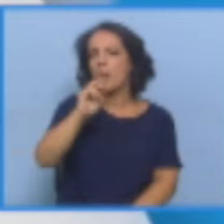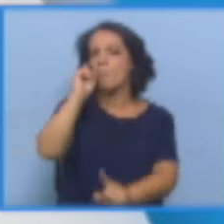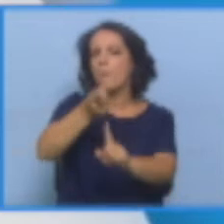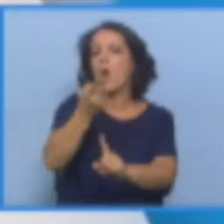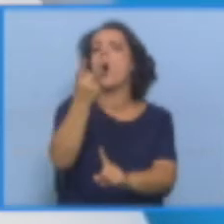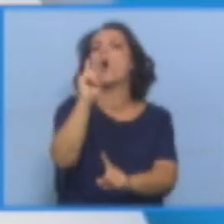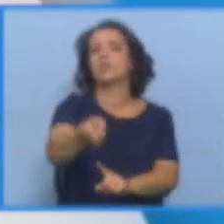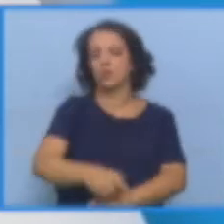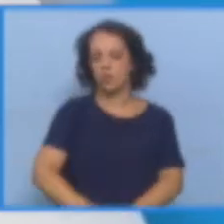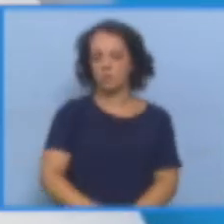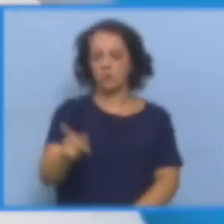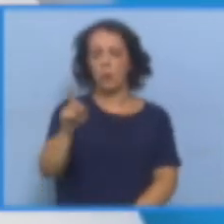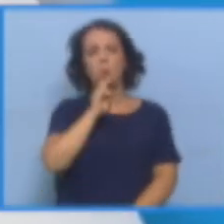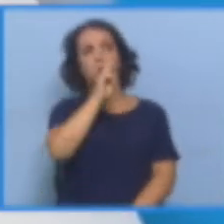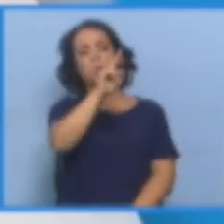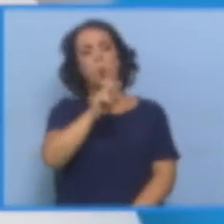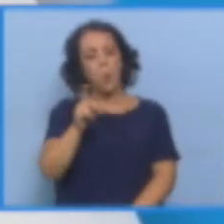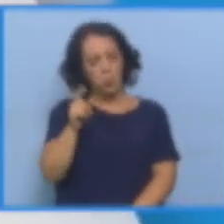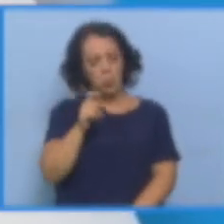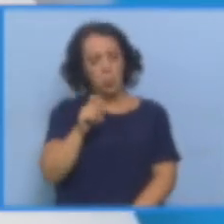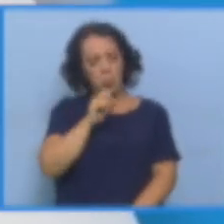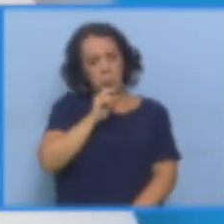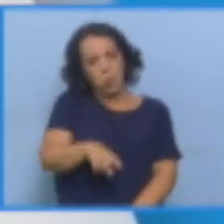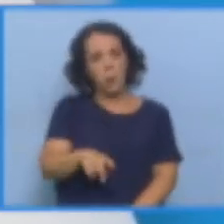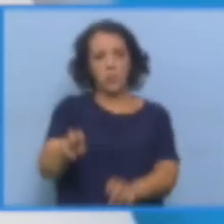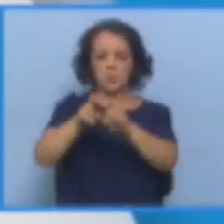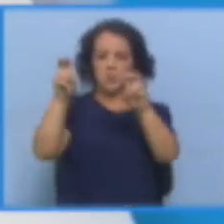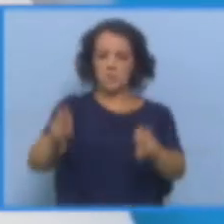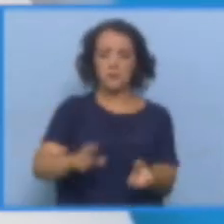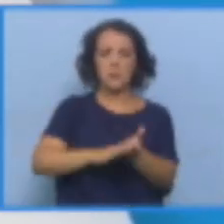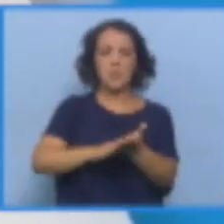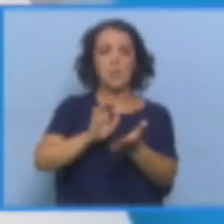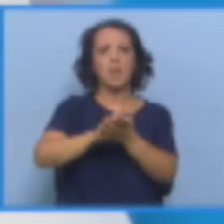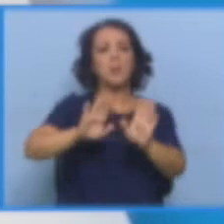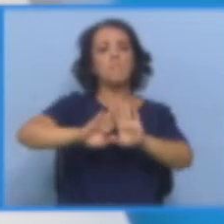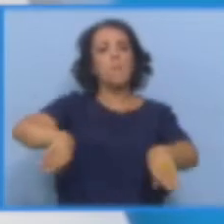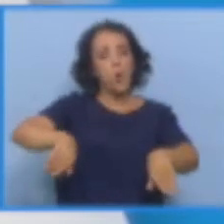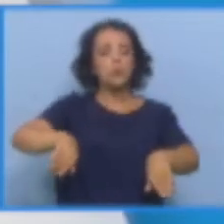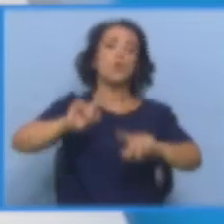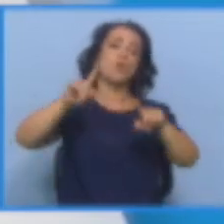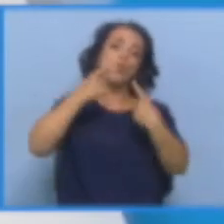Eles responderam: Moisés permitiu que se passasse um certificado de divórcio para se repudiar a mulher.